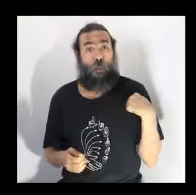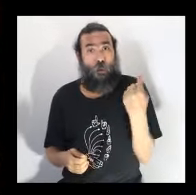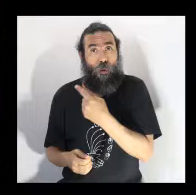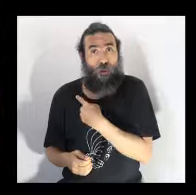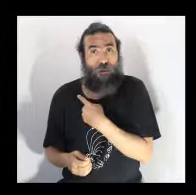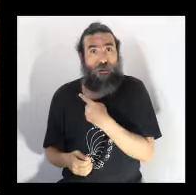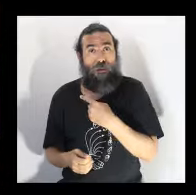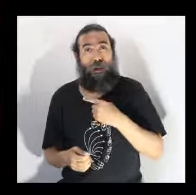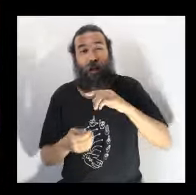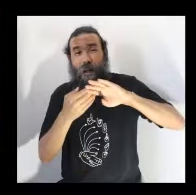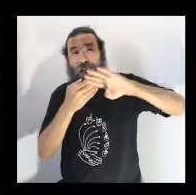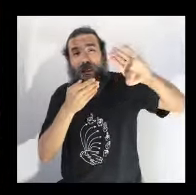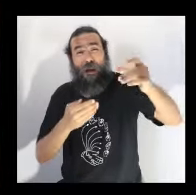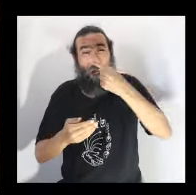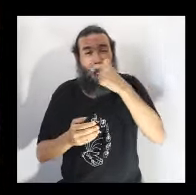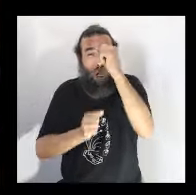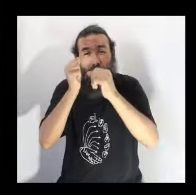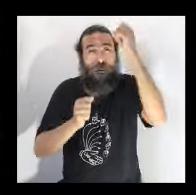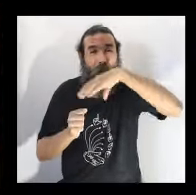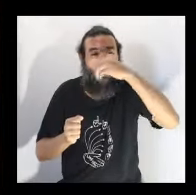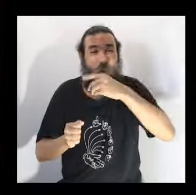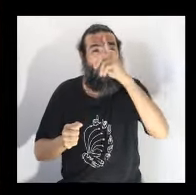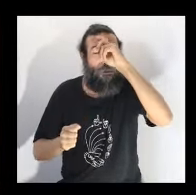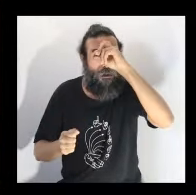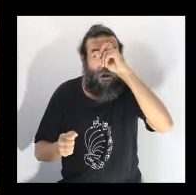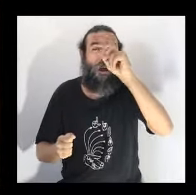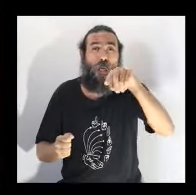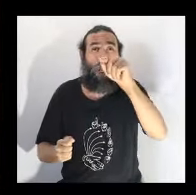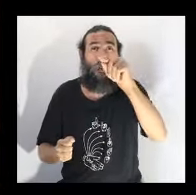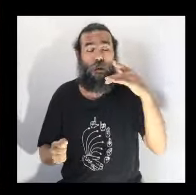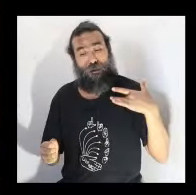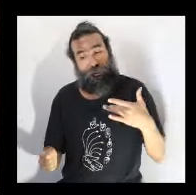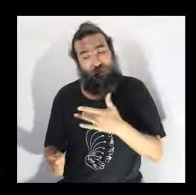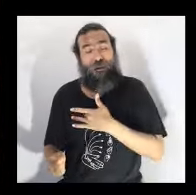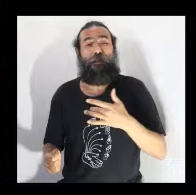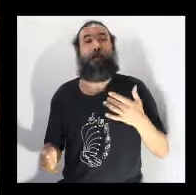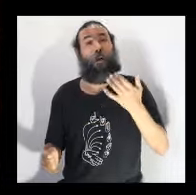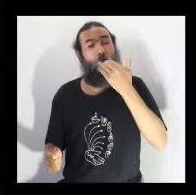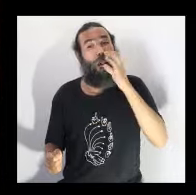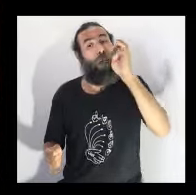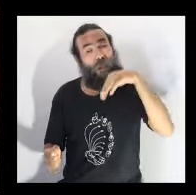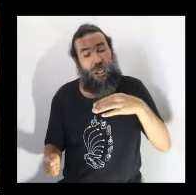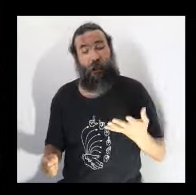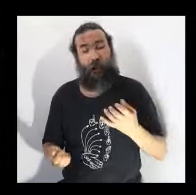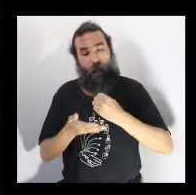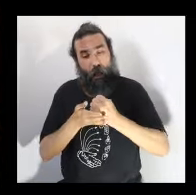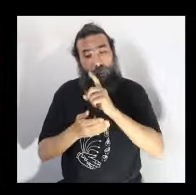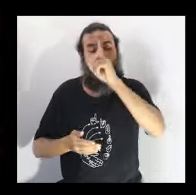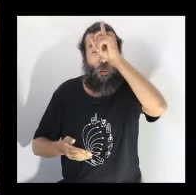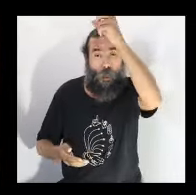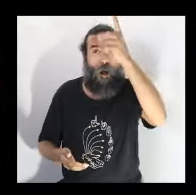semi-independente de farmácia hospital temos que mudar o sato e viver mais integral usar remédio de planta alimento